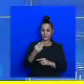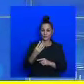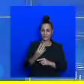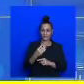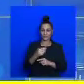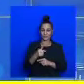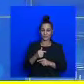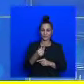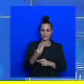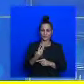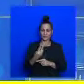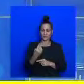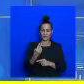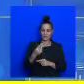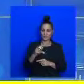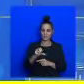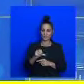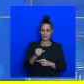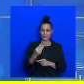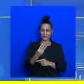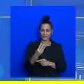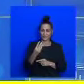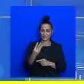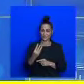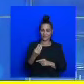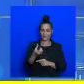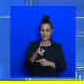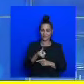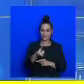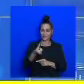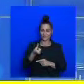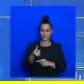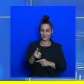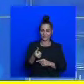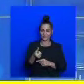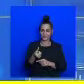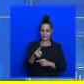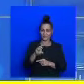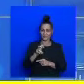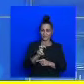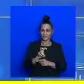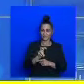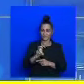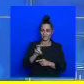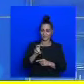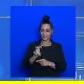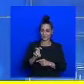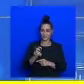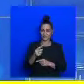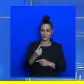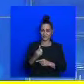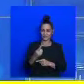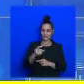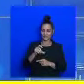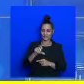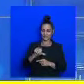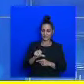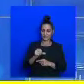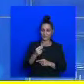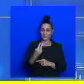1894. 73, 29, 33, 66,